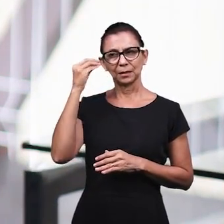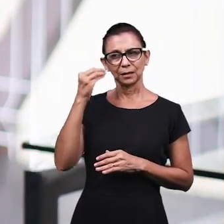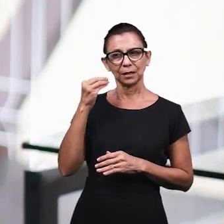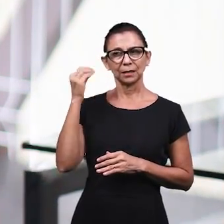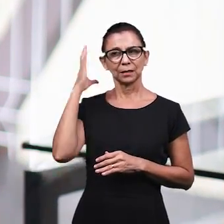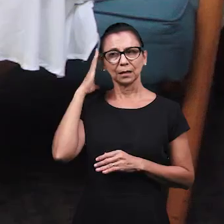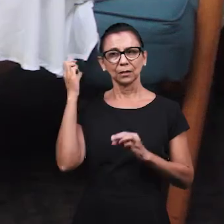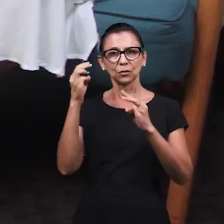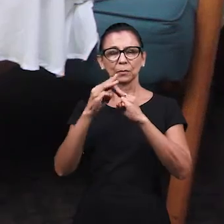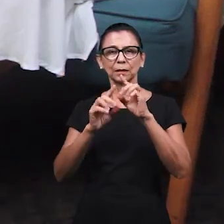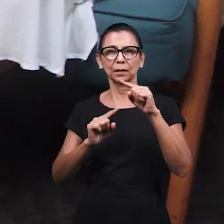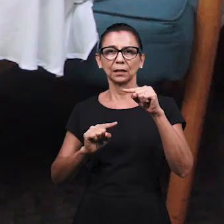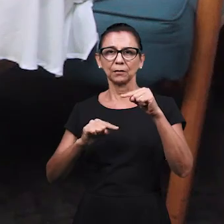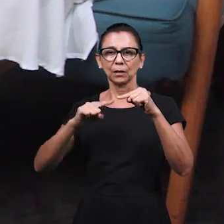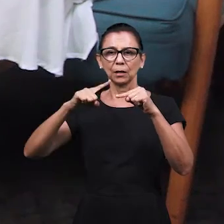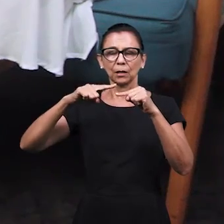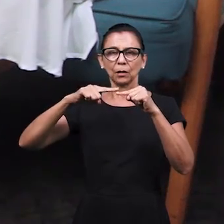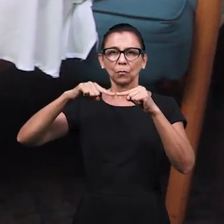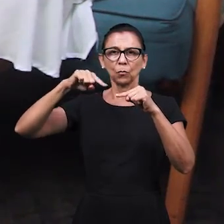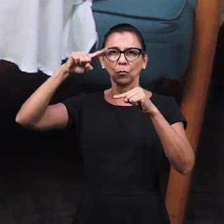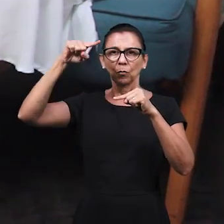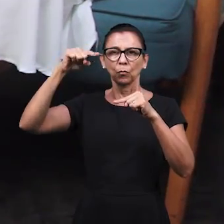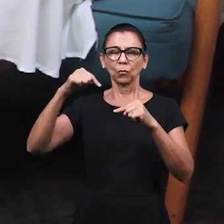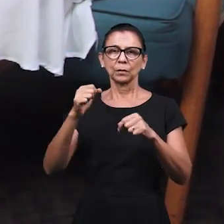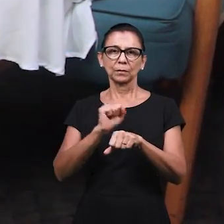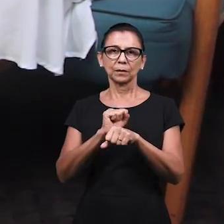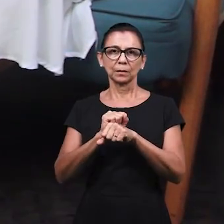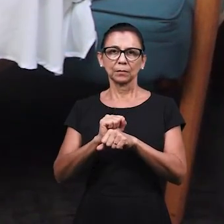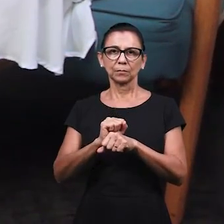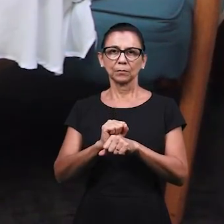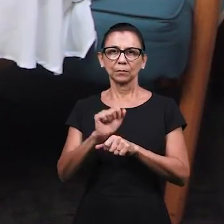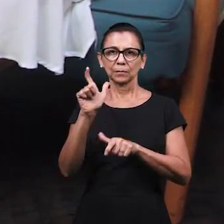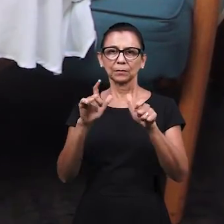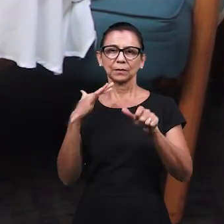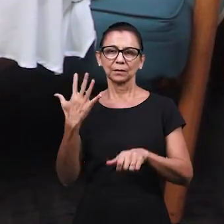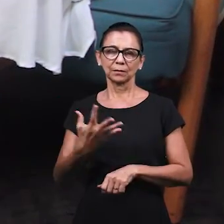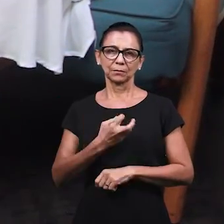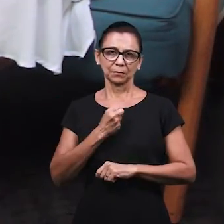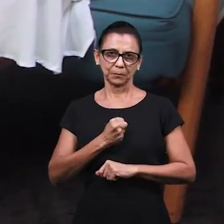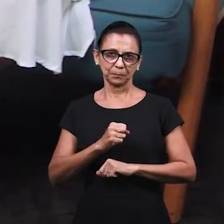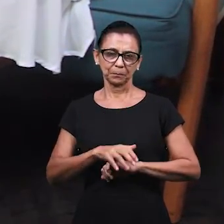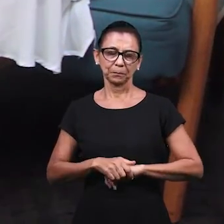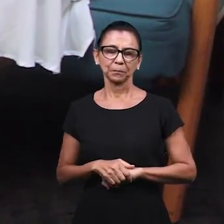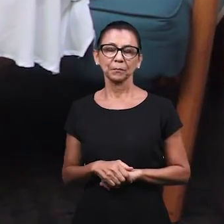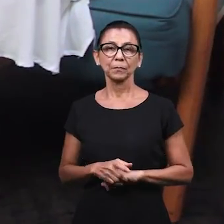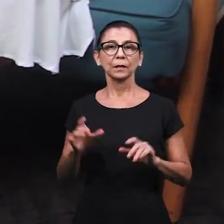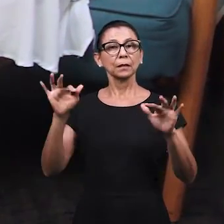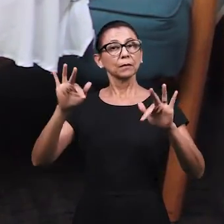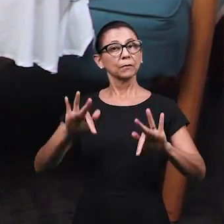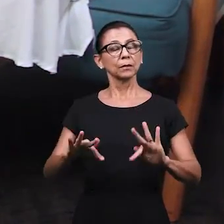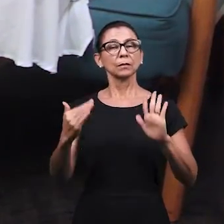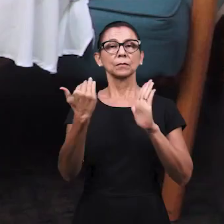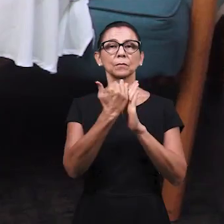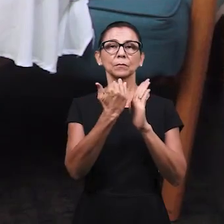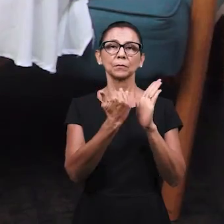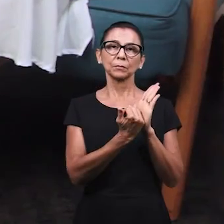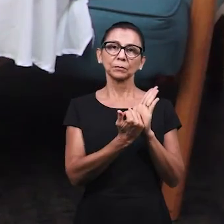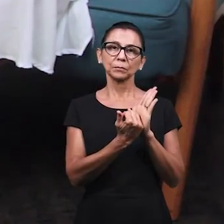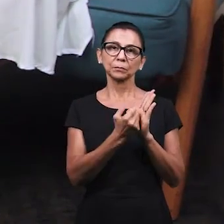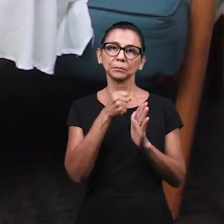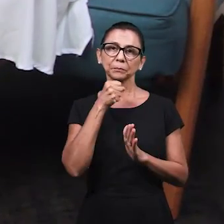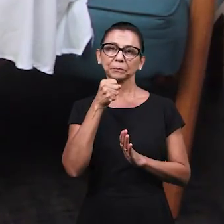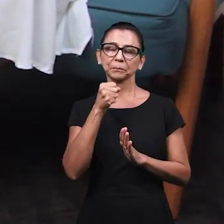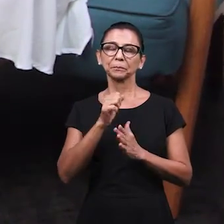programa, daquilo que é audiência, que é o que nós esperamos, muito mais do que audiência, salvação. Glória a Deus. Muito bem, a gente chega assim ao final